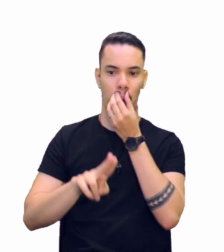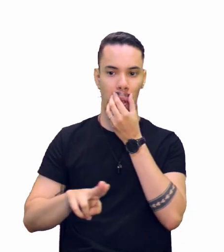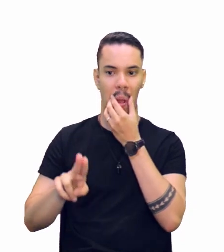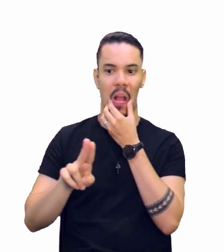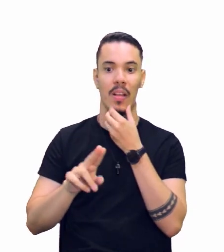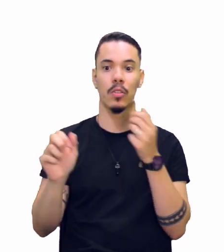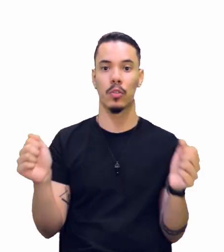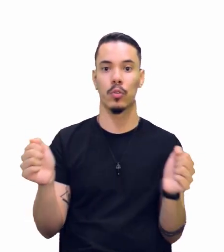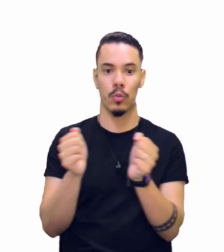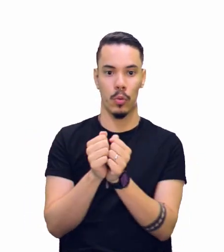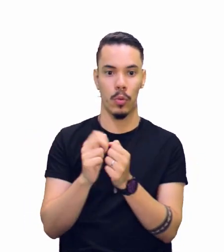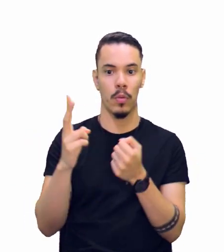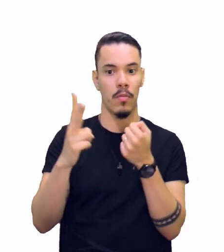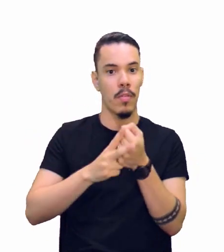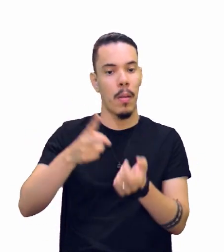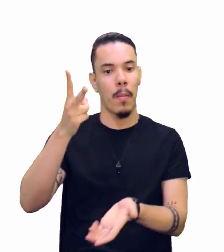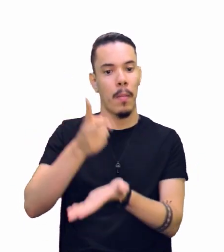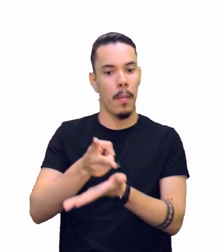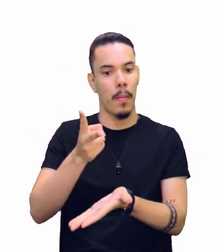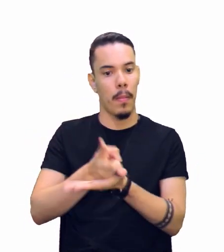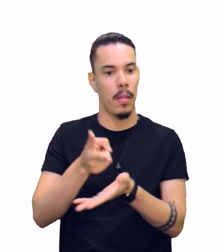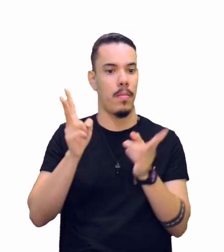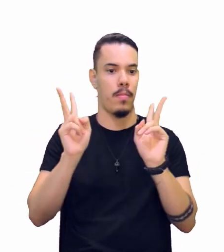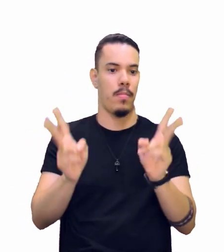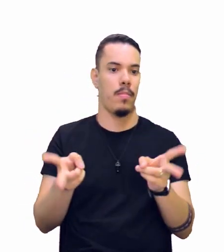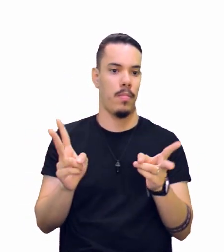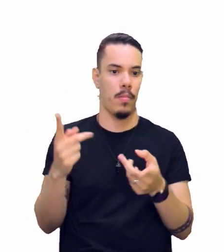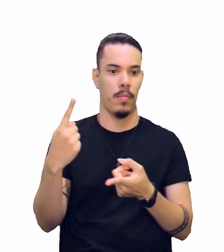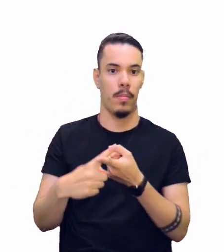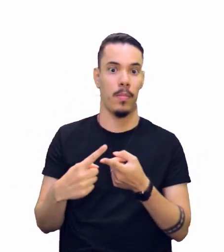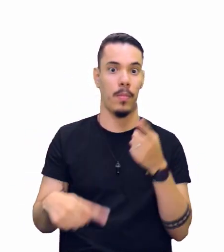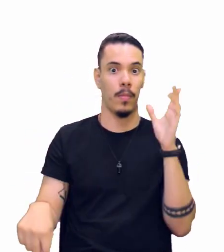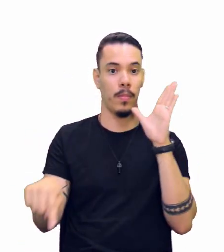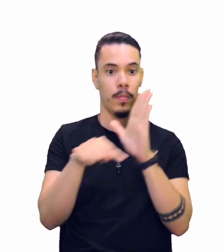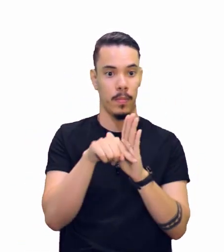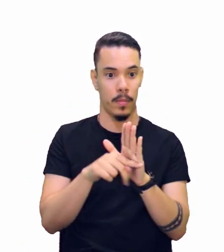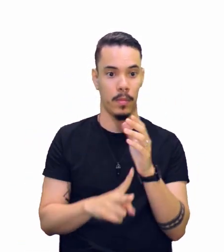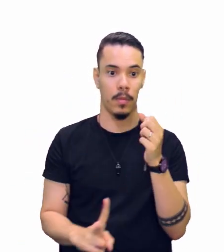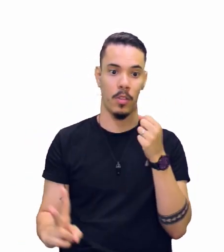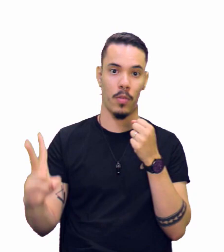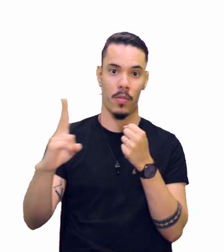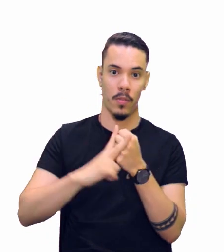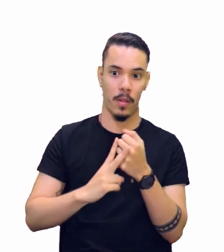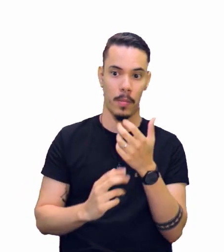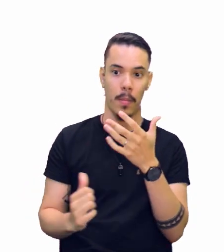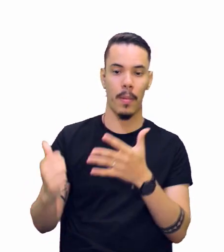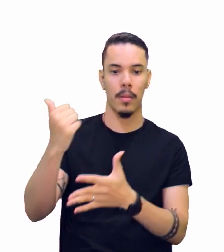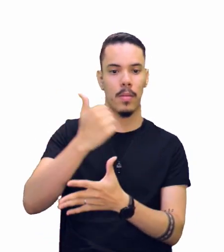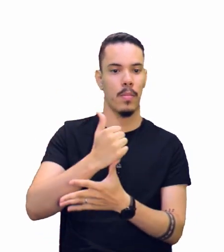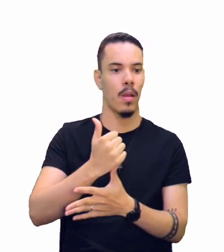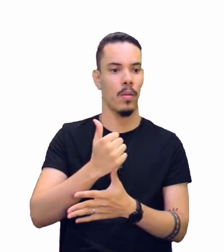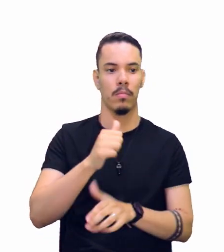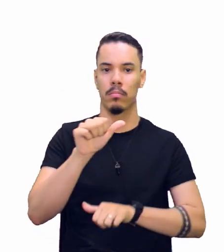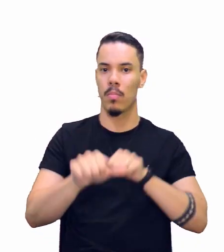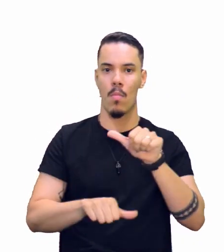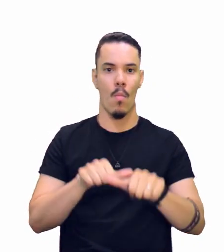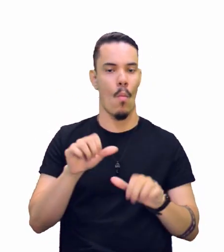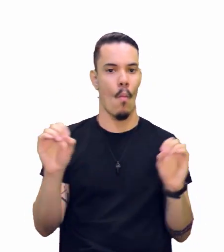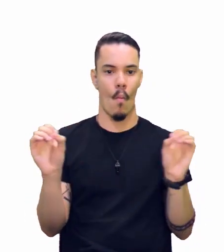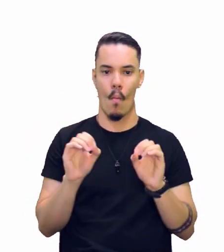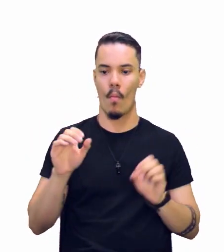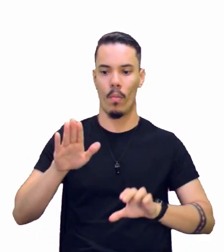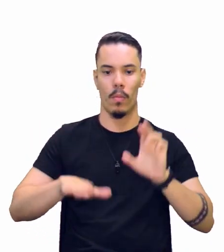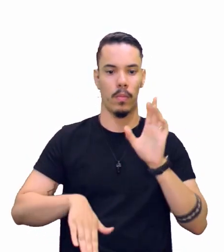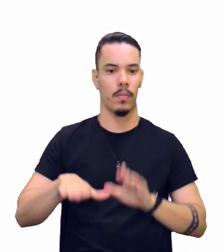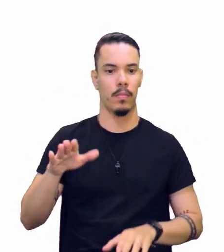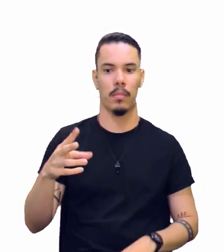do. E o meu verbo permanece da mesma forma, porque na negativa, o verbo principal ele não sofre nenhuma alteração, independente de